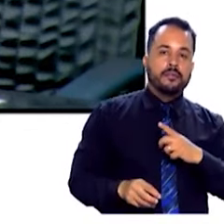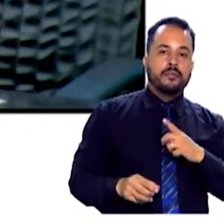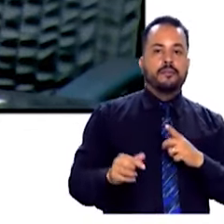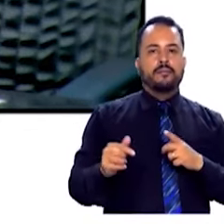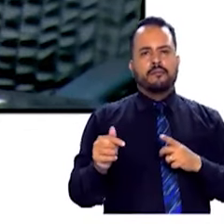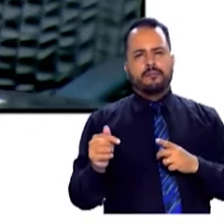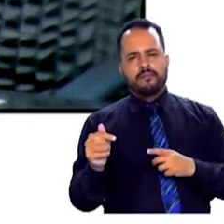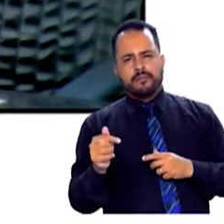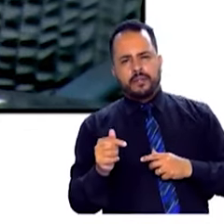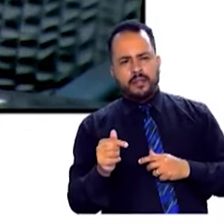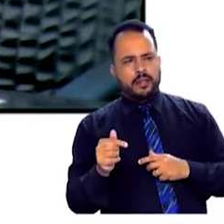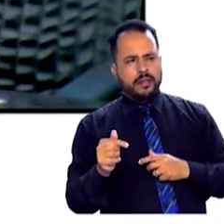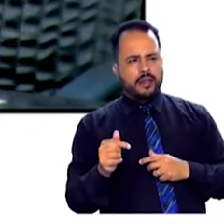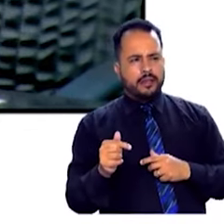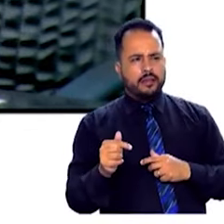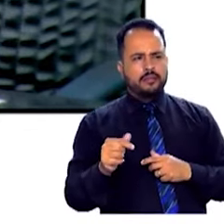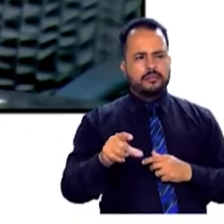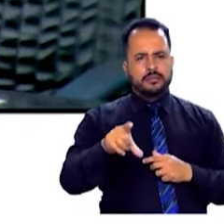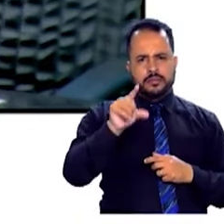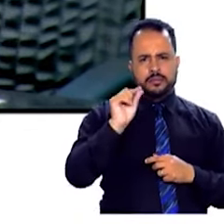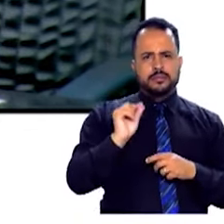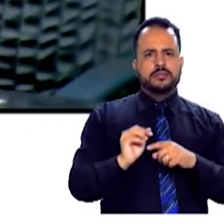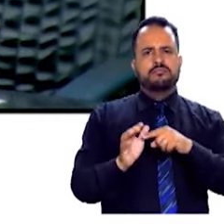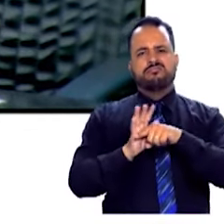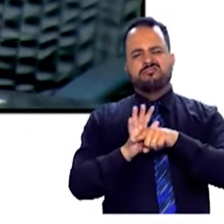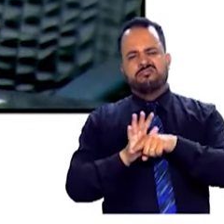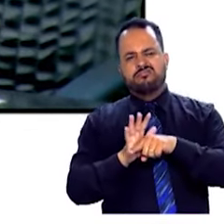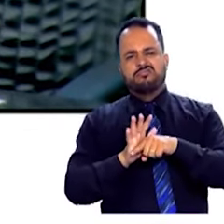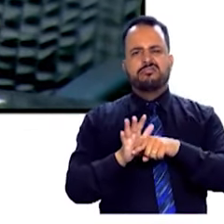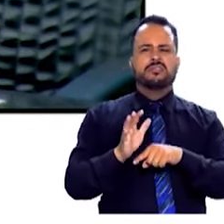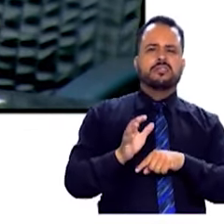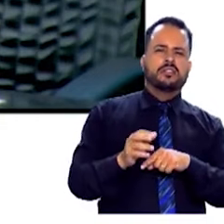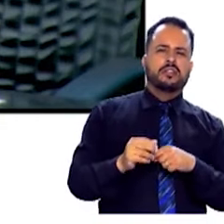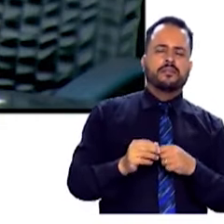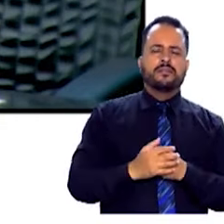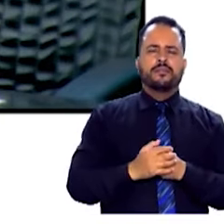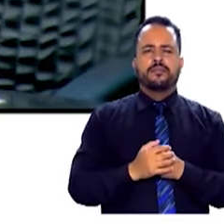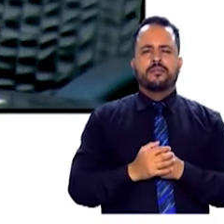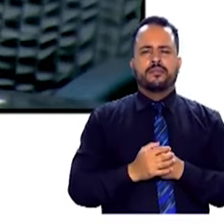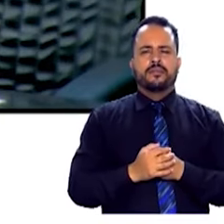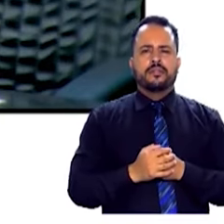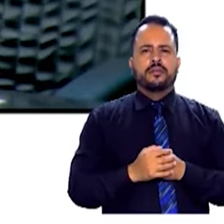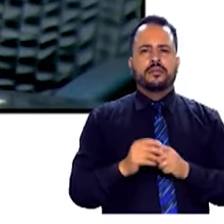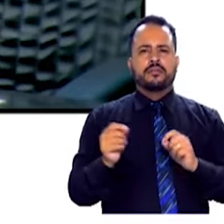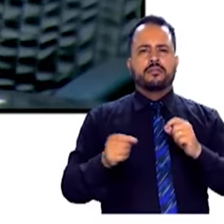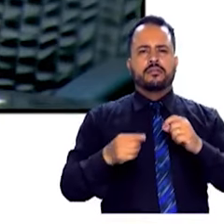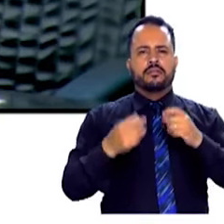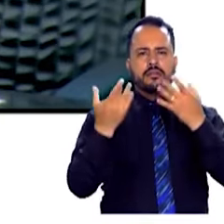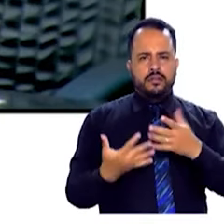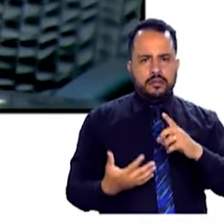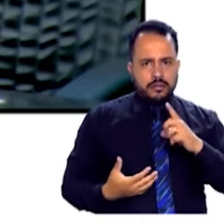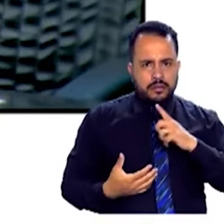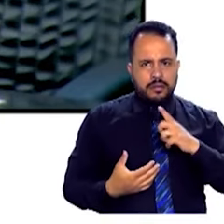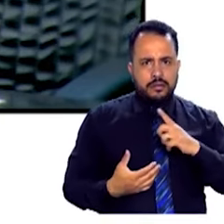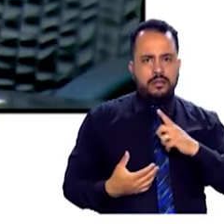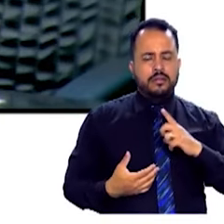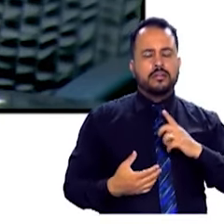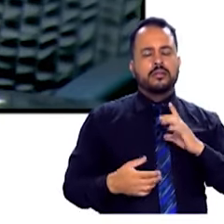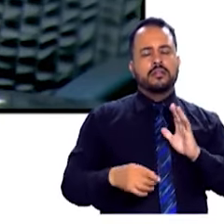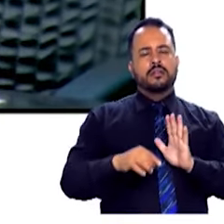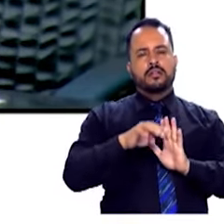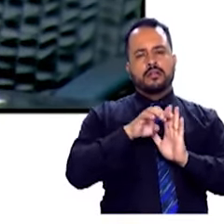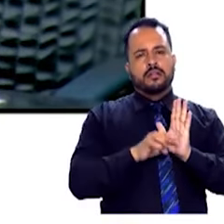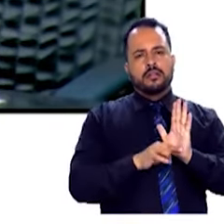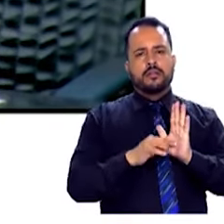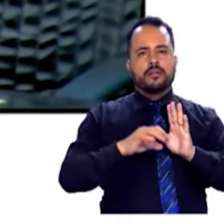relevância propriamente um filtro rígido formal de valor eh o que existe em termos de relevância na Suprema corte